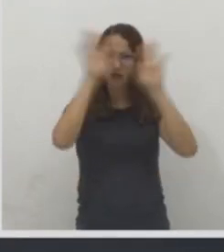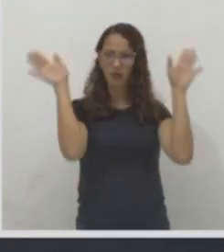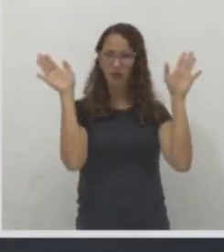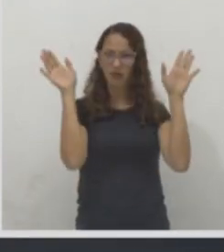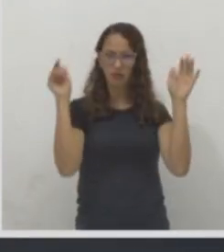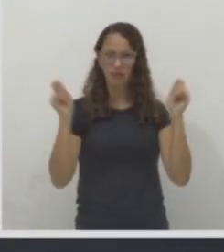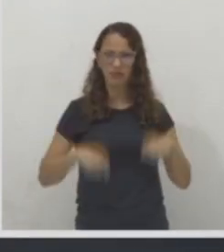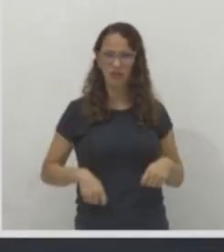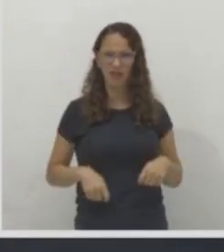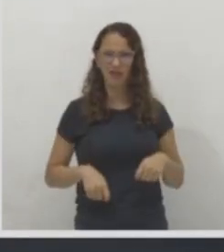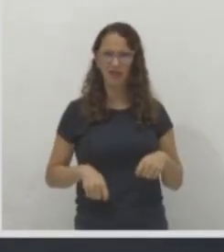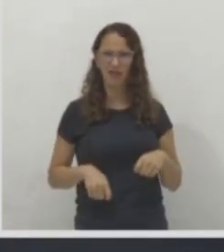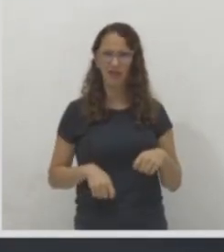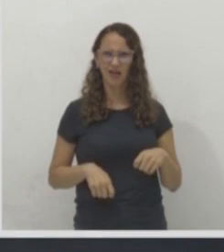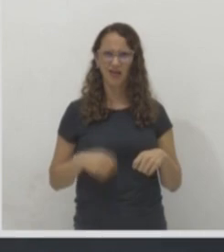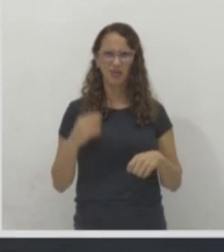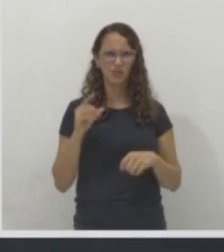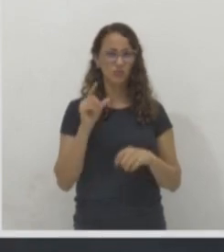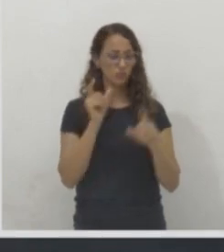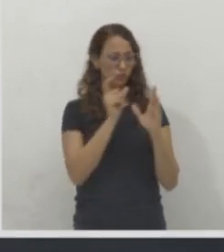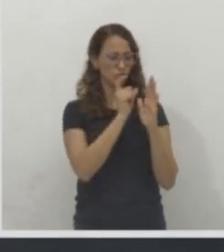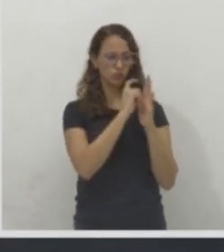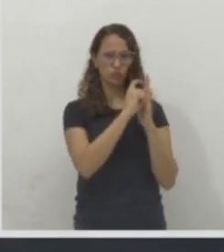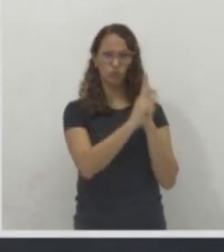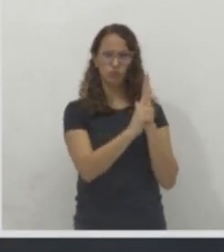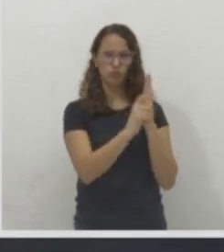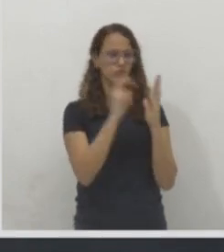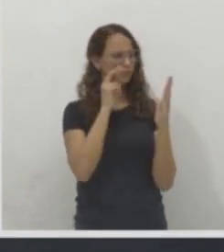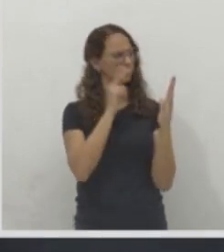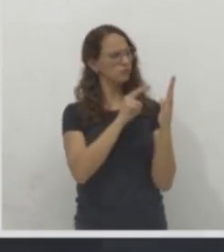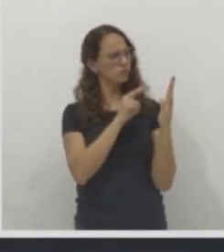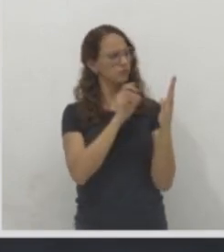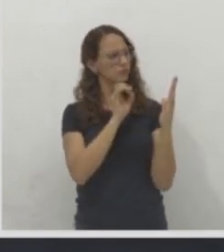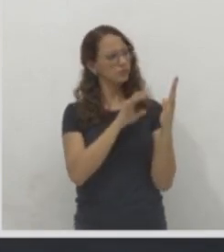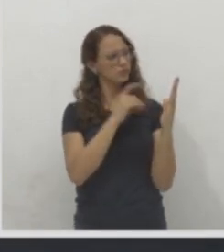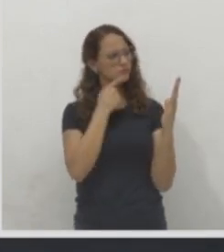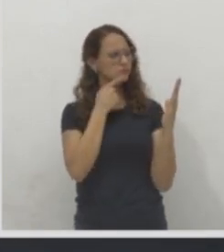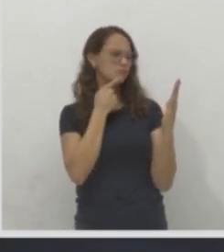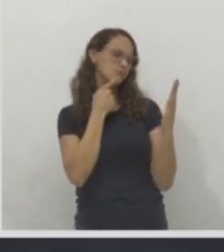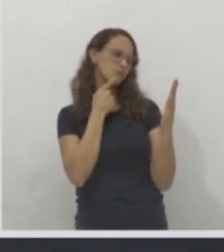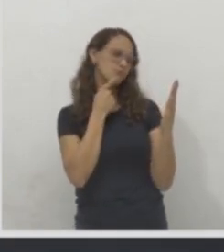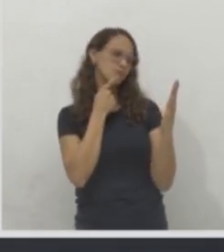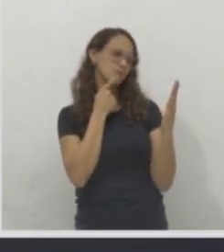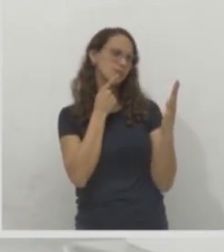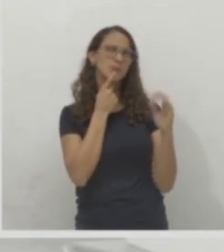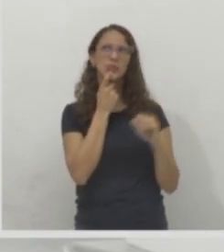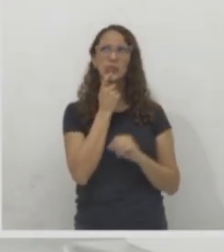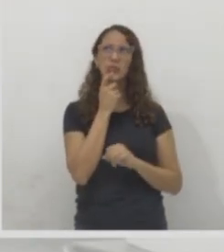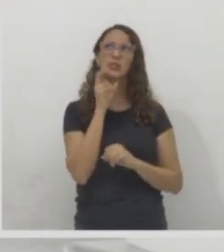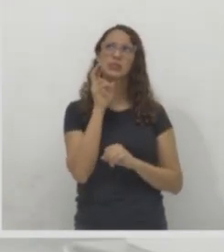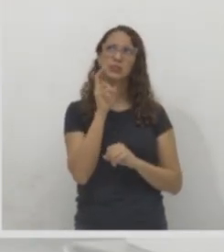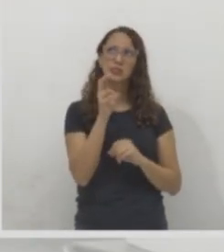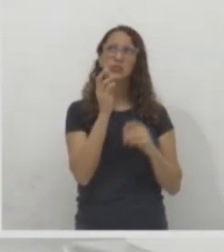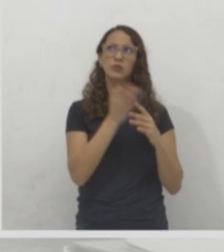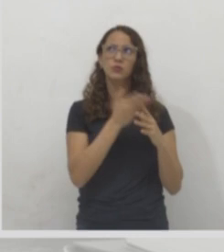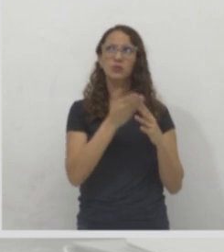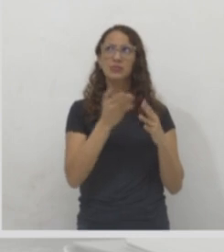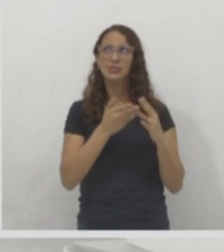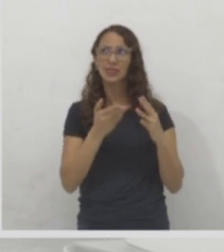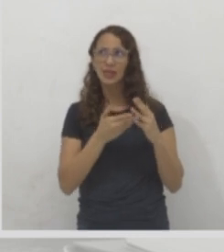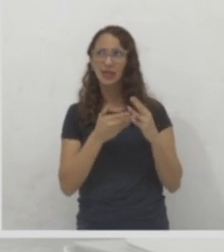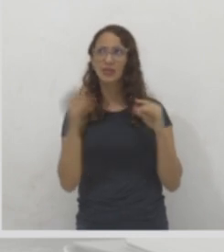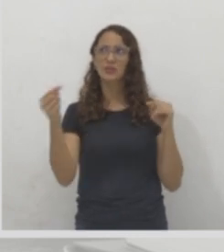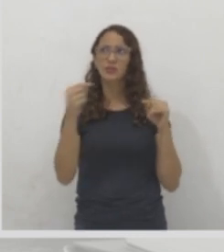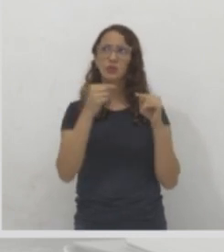Se eu paro para ler apenas a manchete, 5 séries baseadas em livros nos últimos anos,